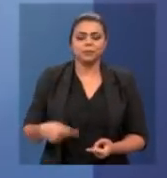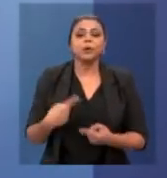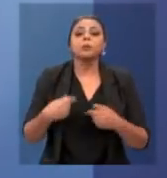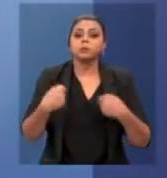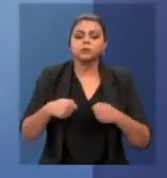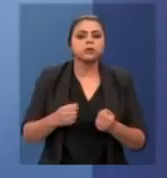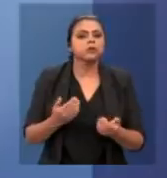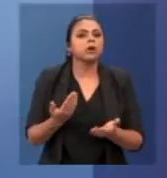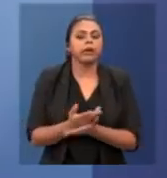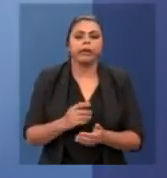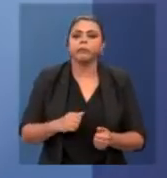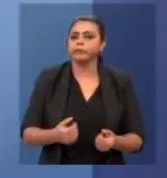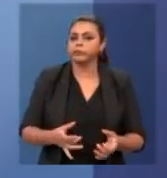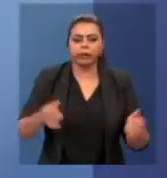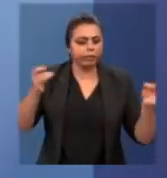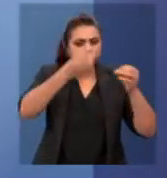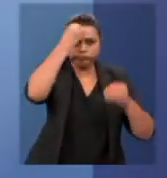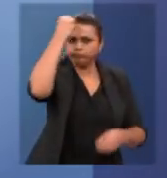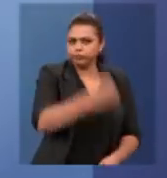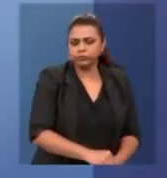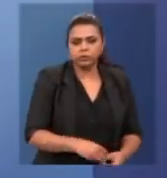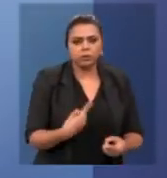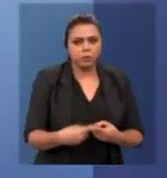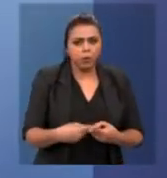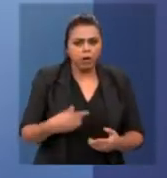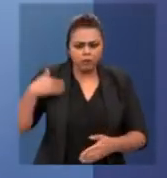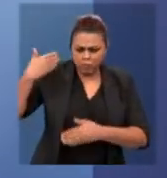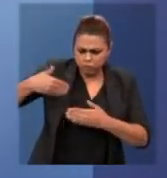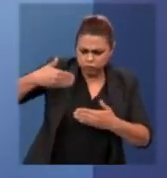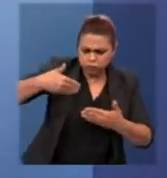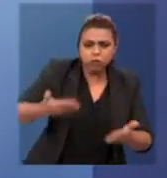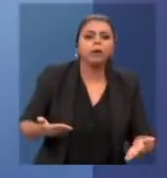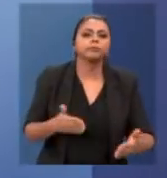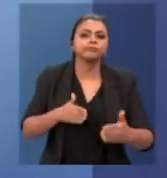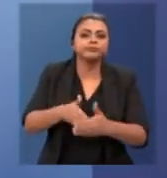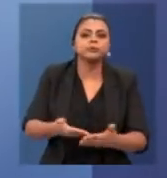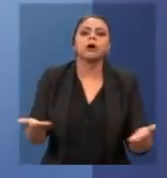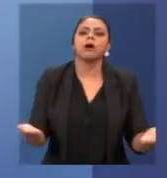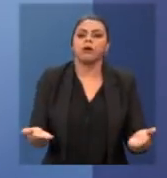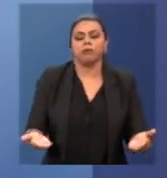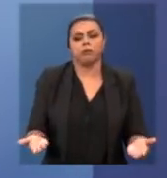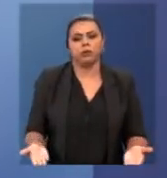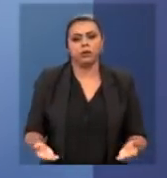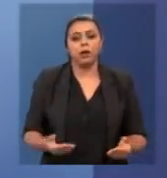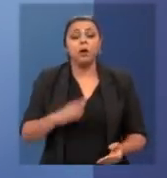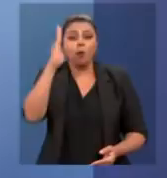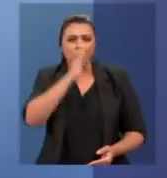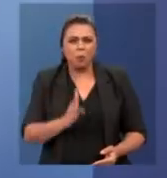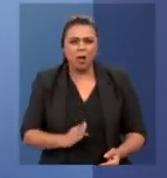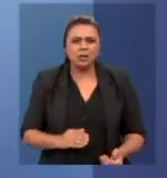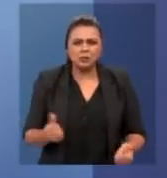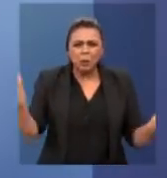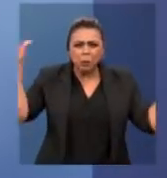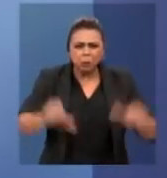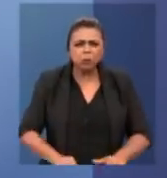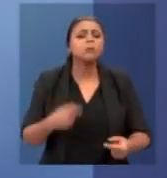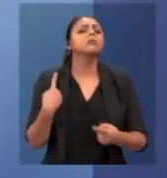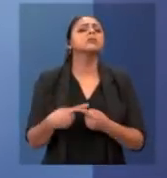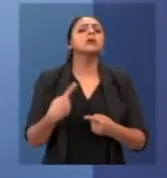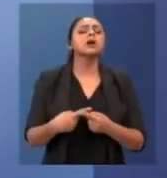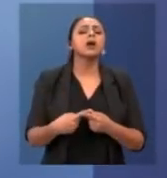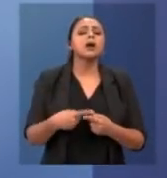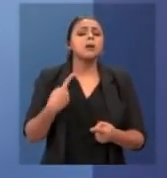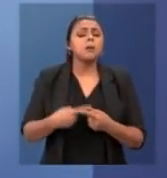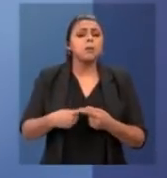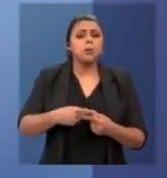falência porque todas elas levaram o brasil ao ponto que está o brasil anda mal das pernas exatamente